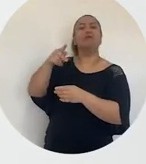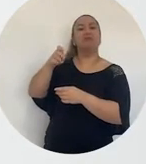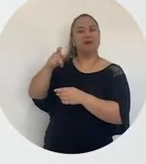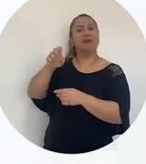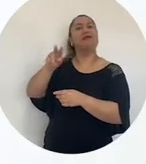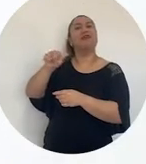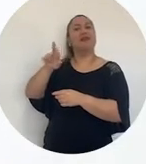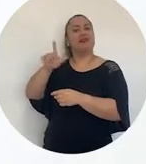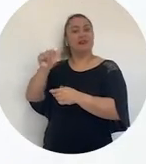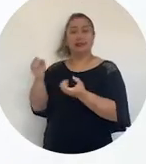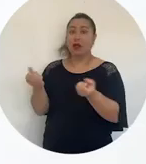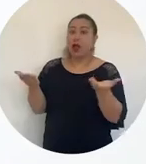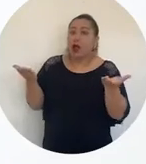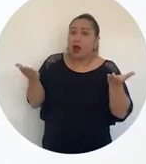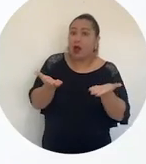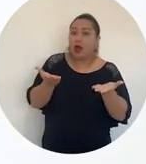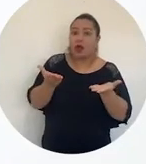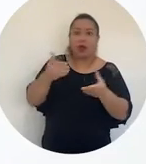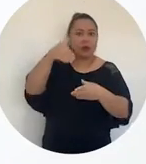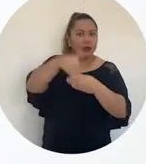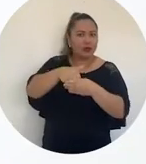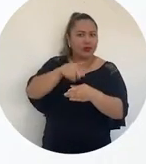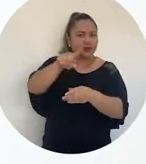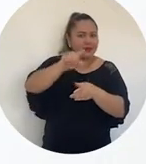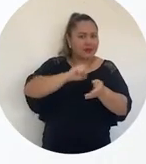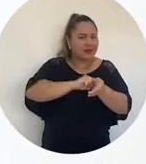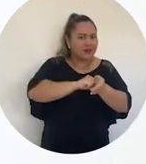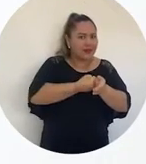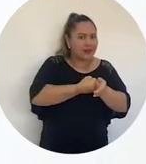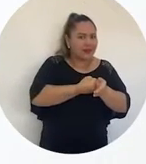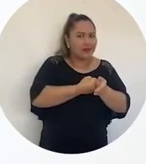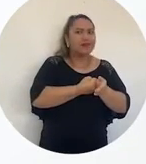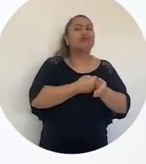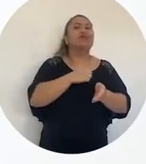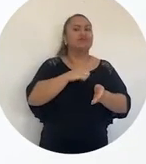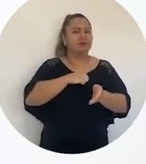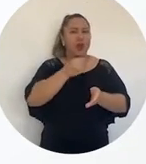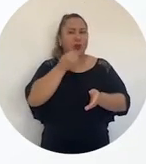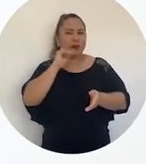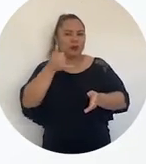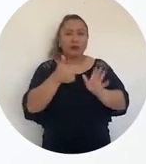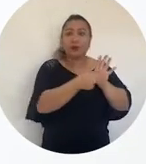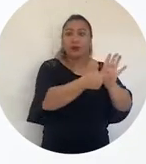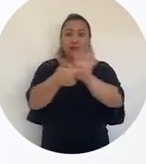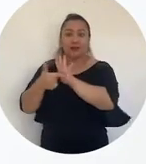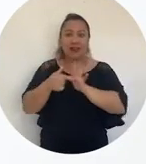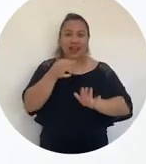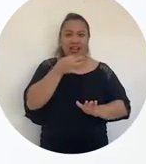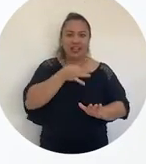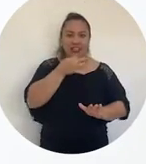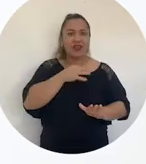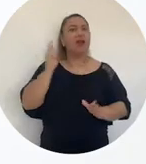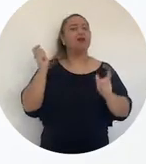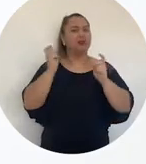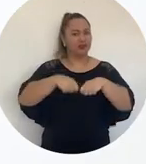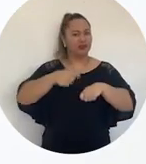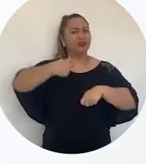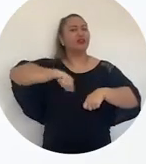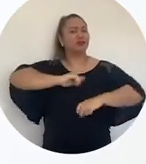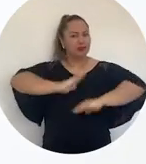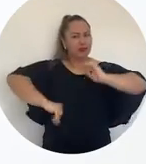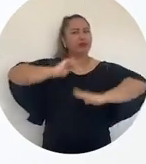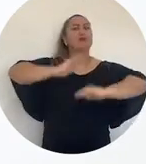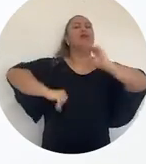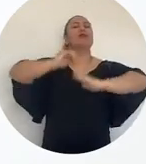Pepe Vargas. Agora, nas urnas, você terá a chance de, com o voto secreto, mostrar para a nossa Caxias que é